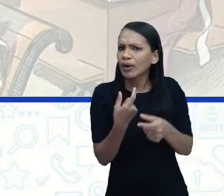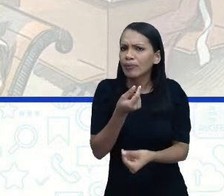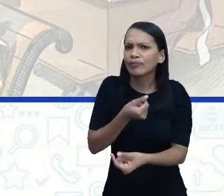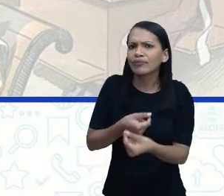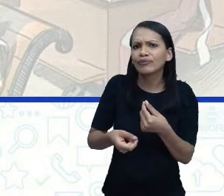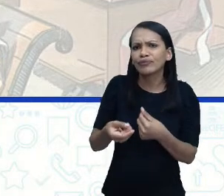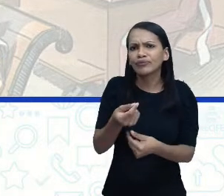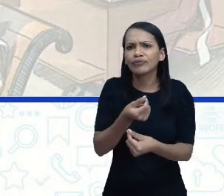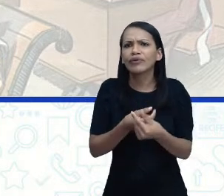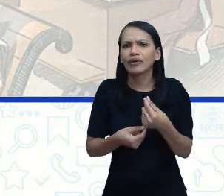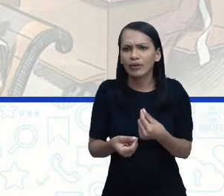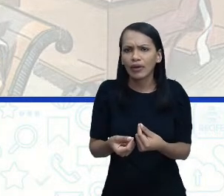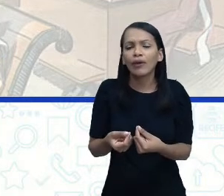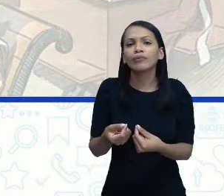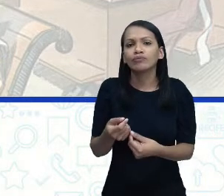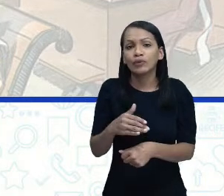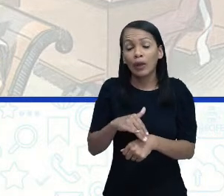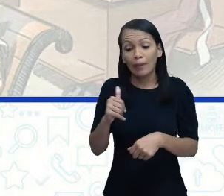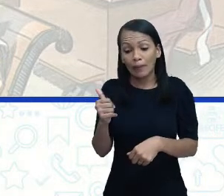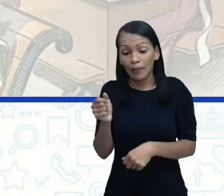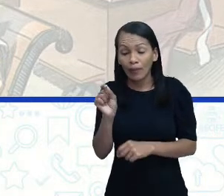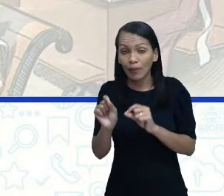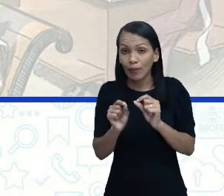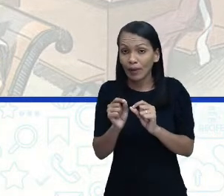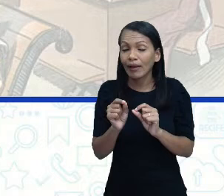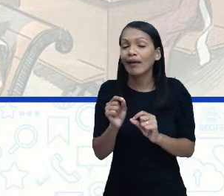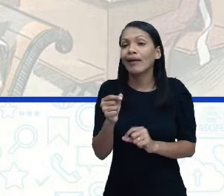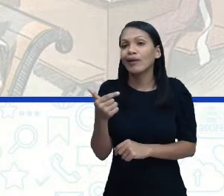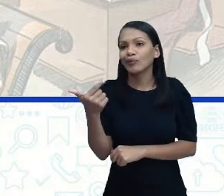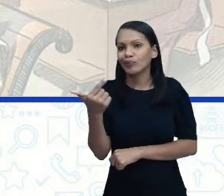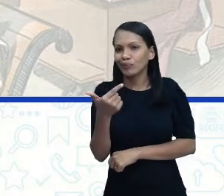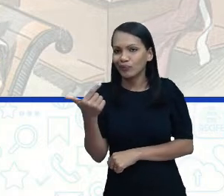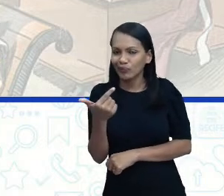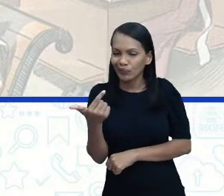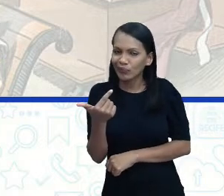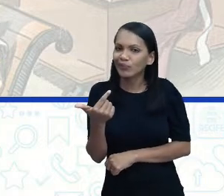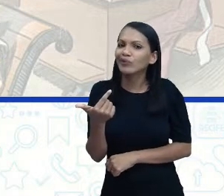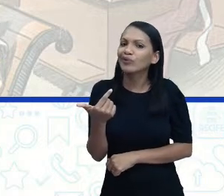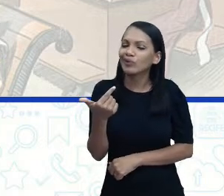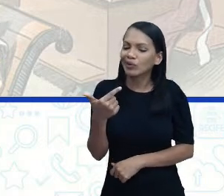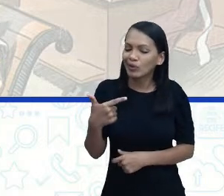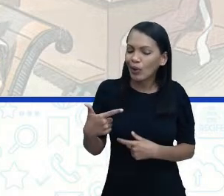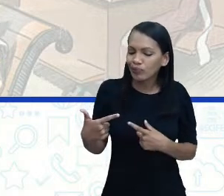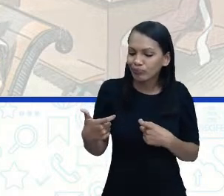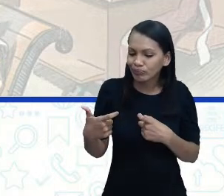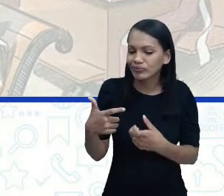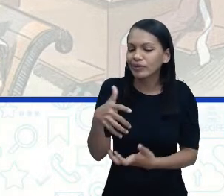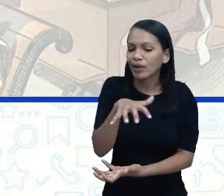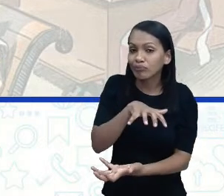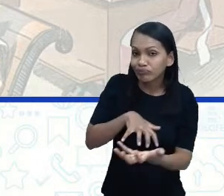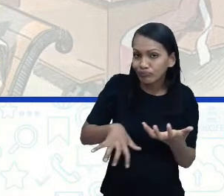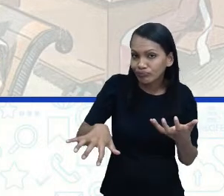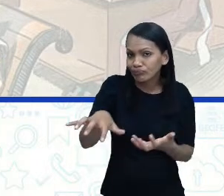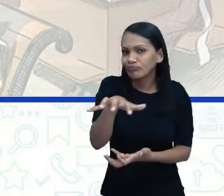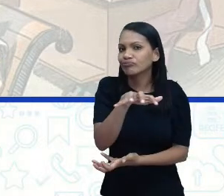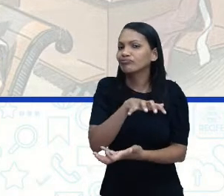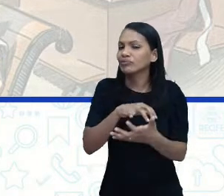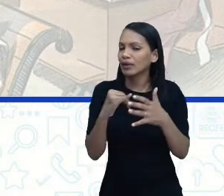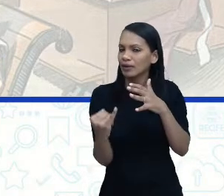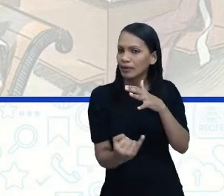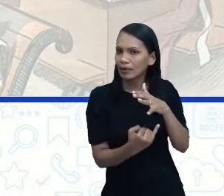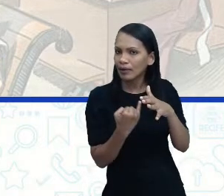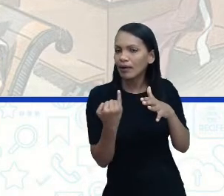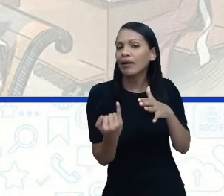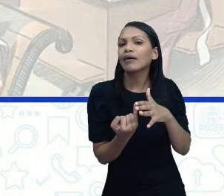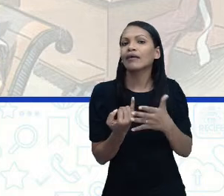disso, quando a gente disse, né, que esses países eles passaram por um processo de revolução industrial. Porque veja, a